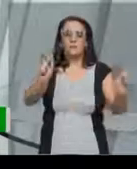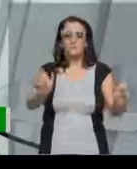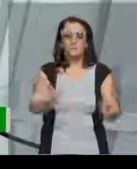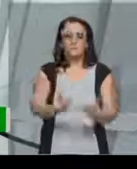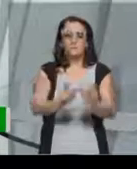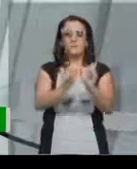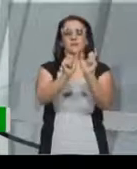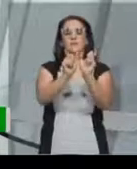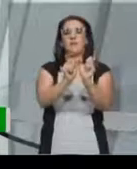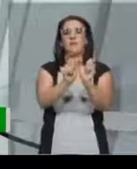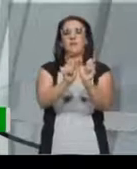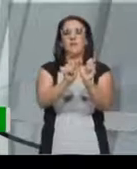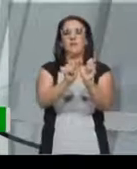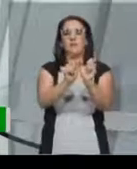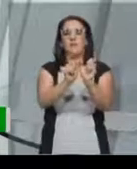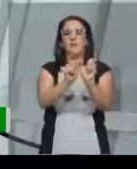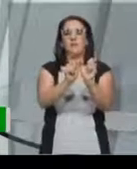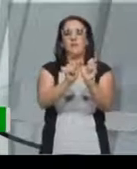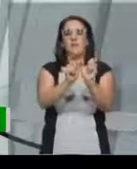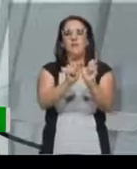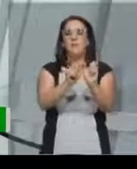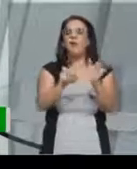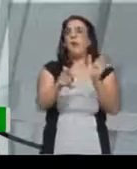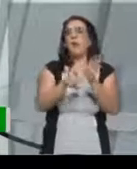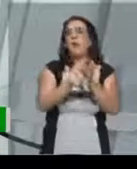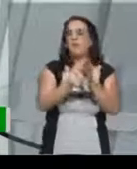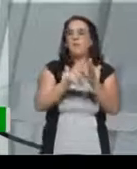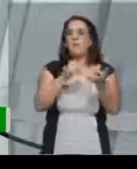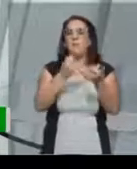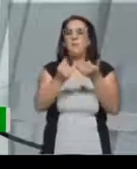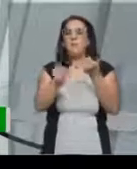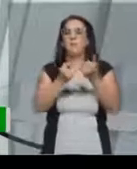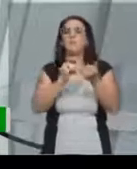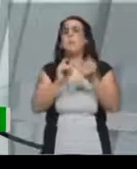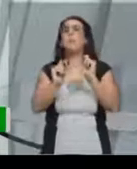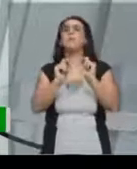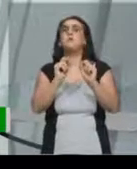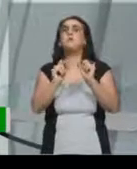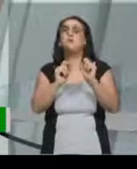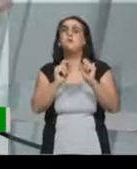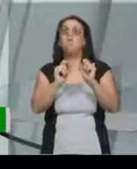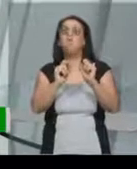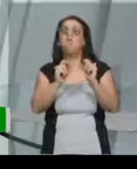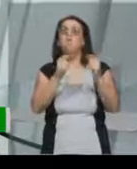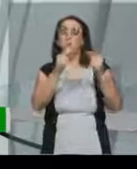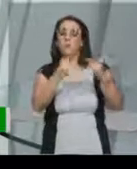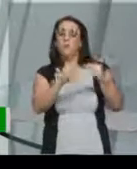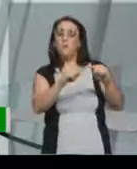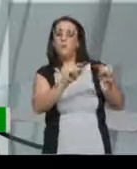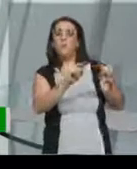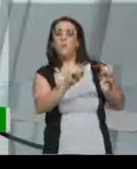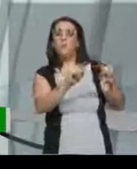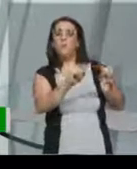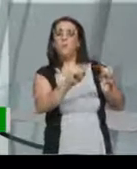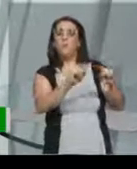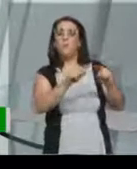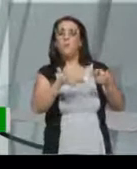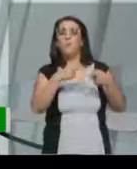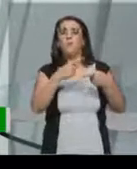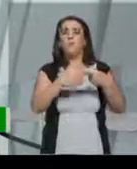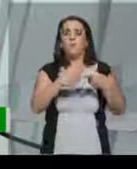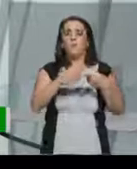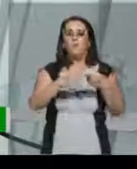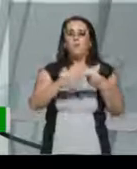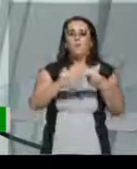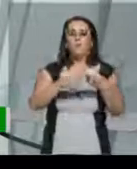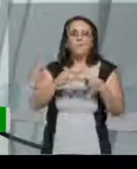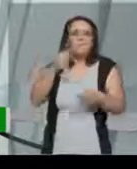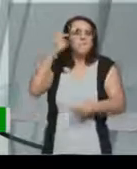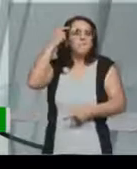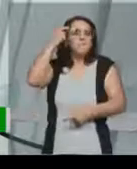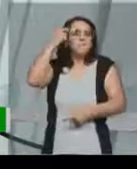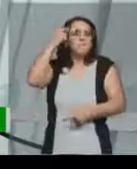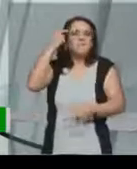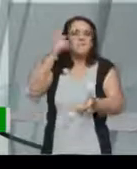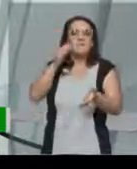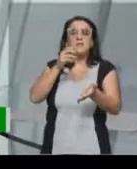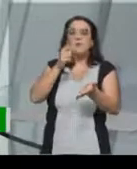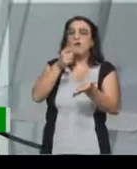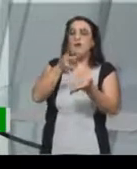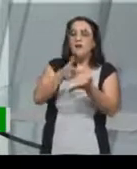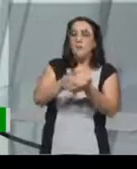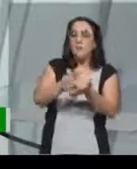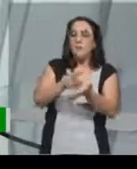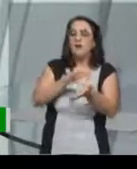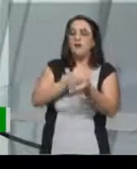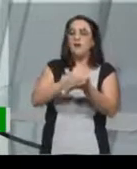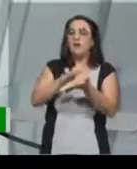porque se deduz, né, que se a gente vai ao shopping, que a gente vai comprar, gastar, criou-se uma expectativa que foi frustrada,